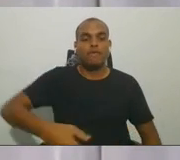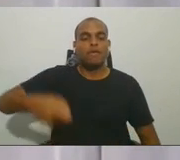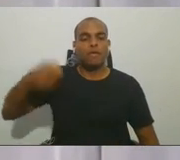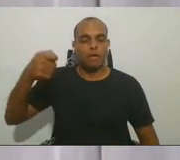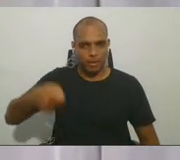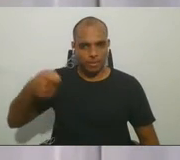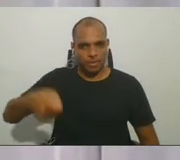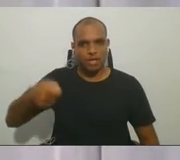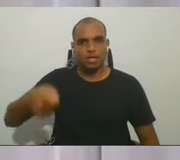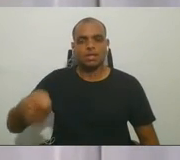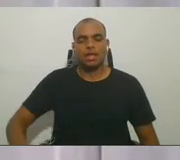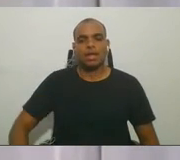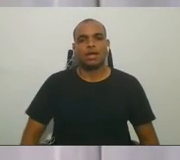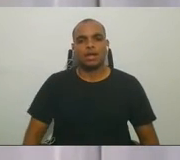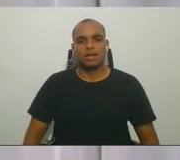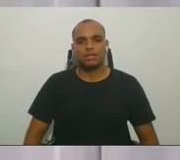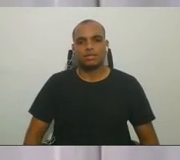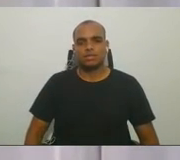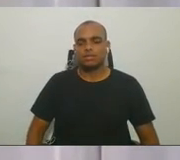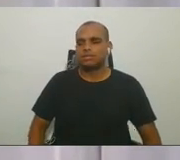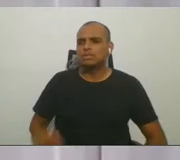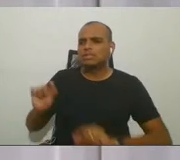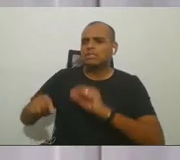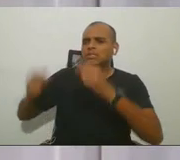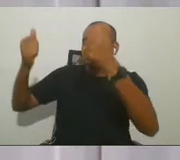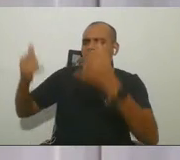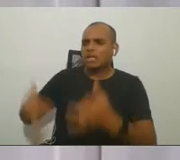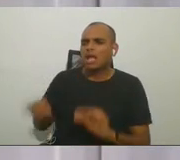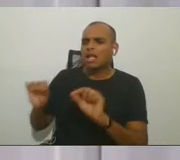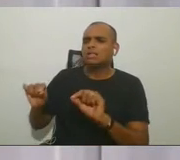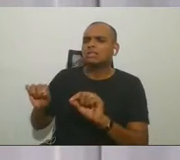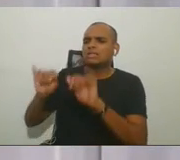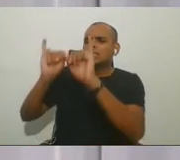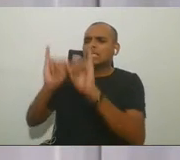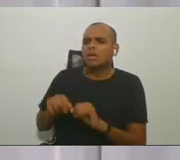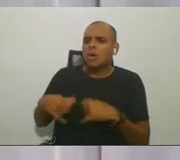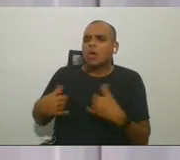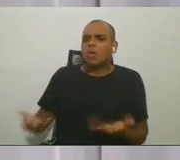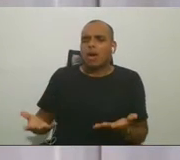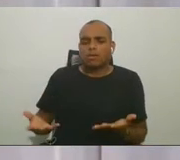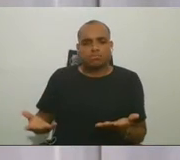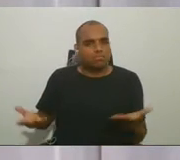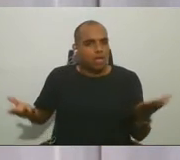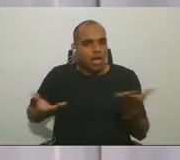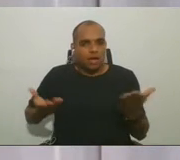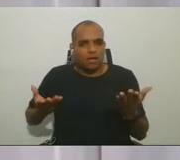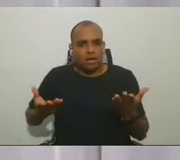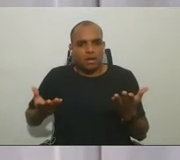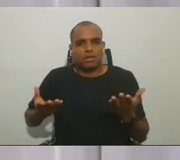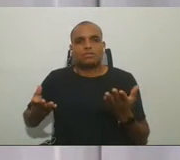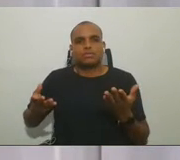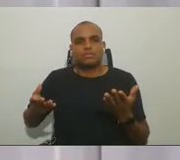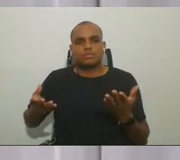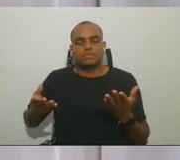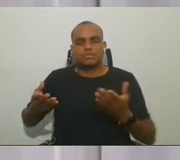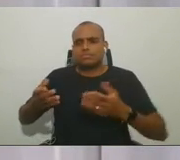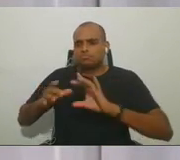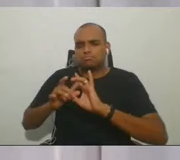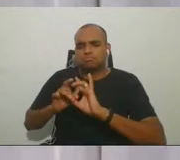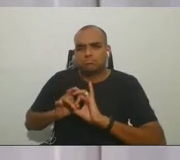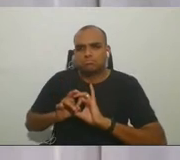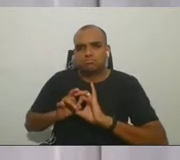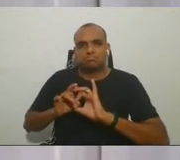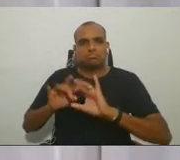as determinações classificatórias binárias, que muito reiteradamente deveriam